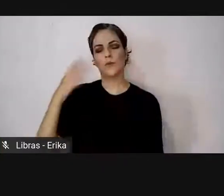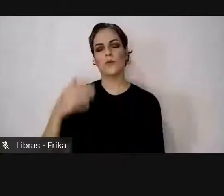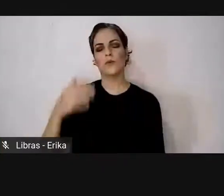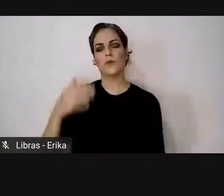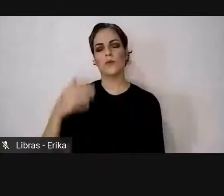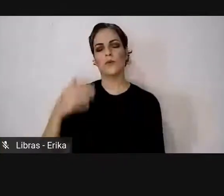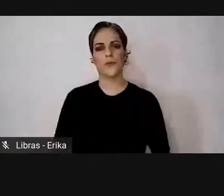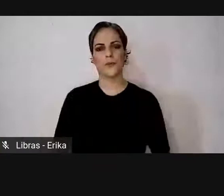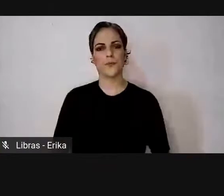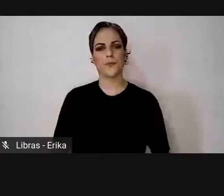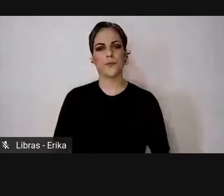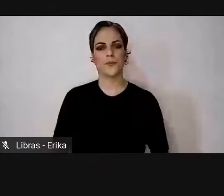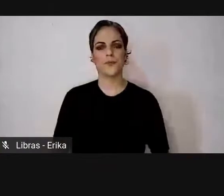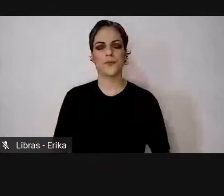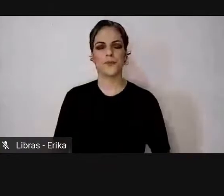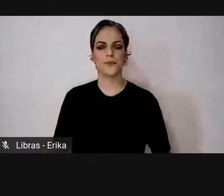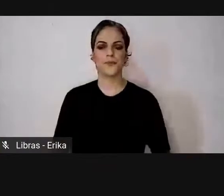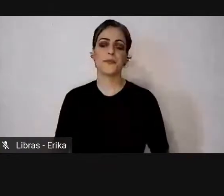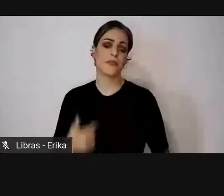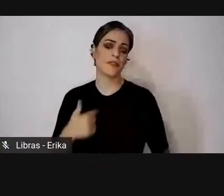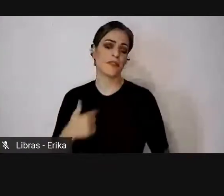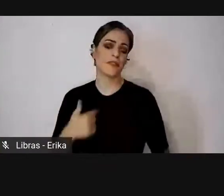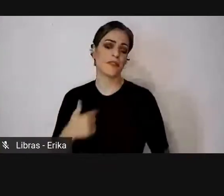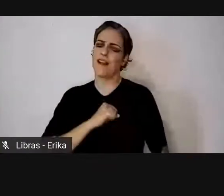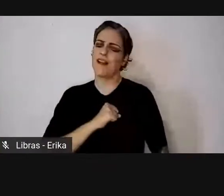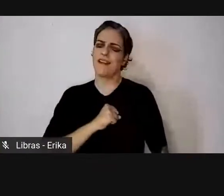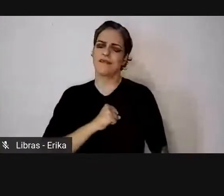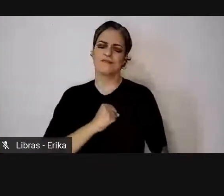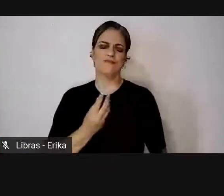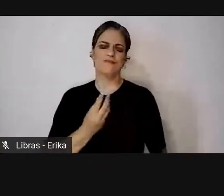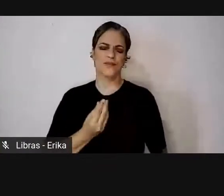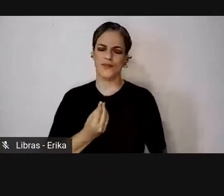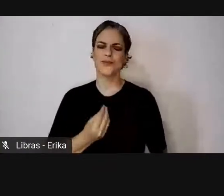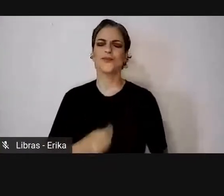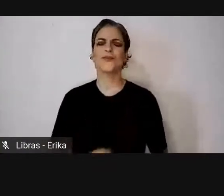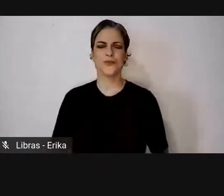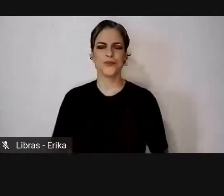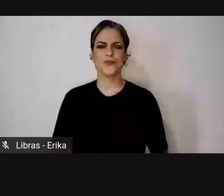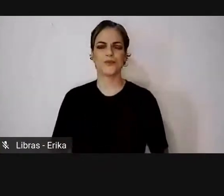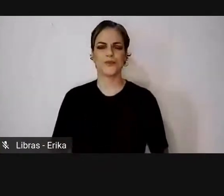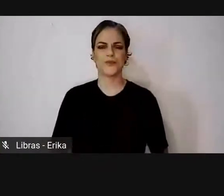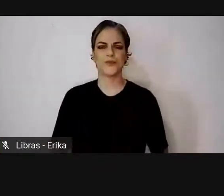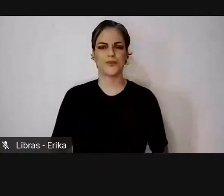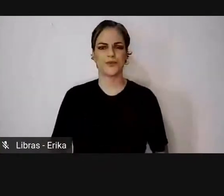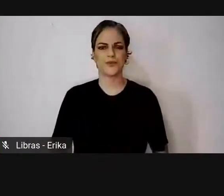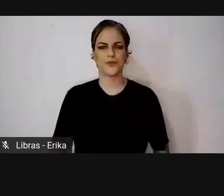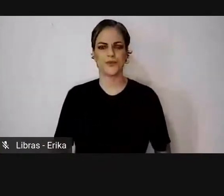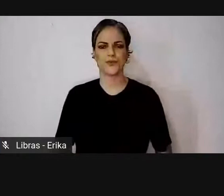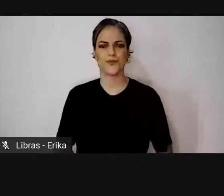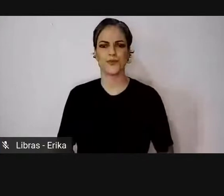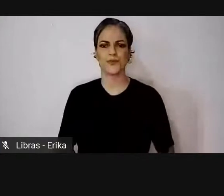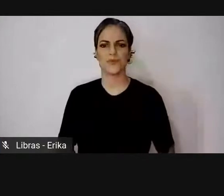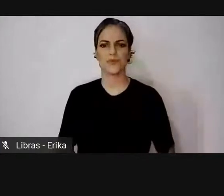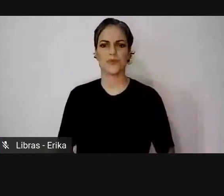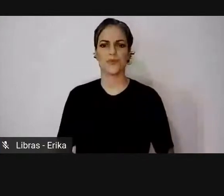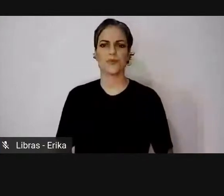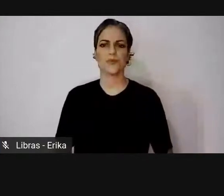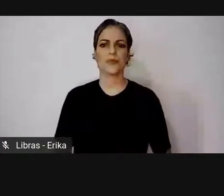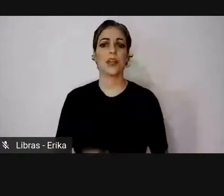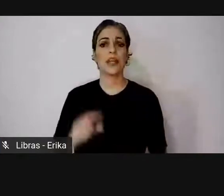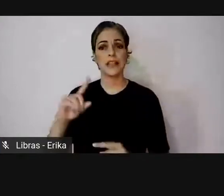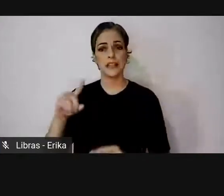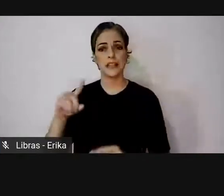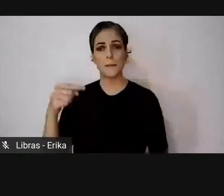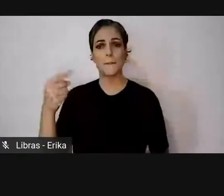e o fato de, depois disso, ter a oportunidade de estudar mais sobre isso foi quase que como trilhar